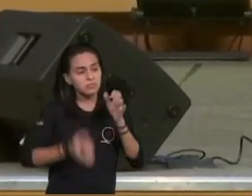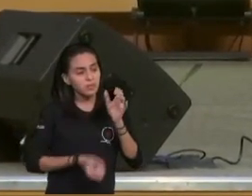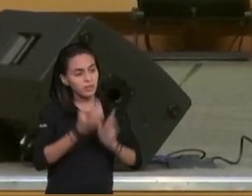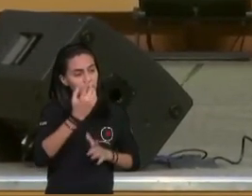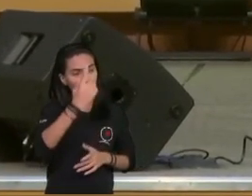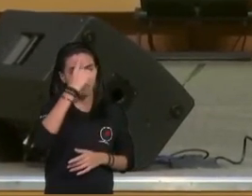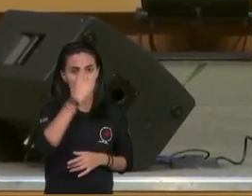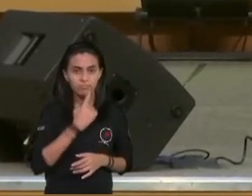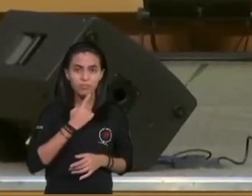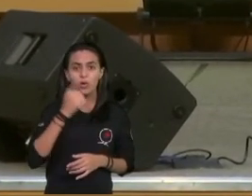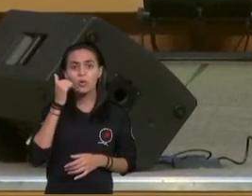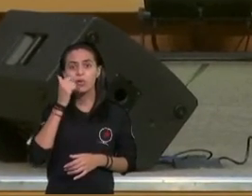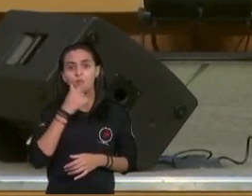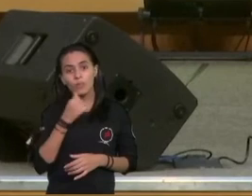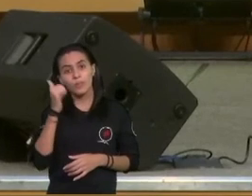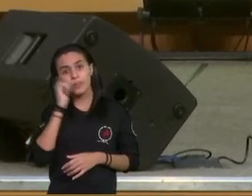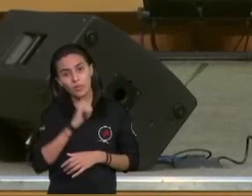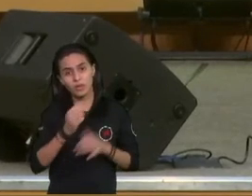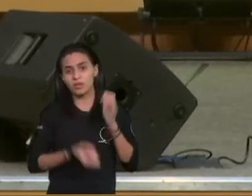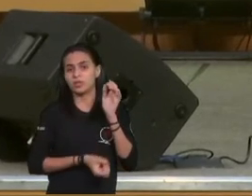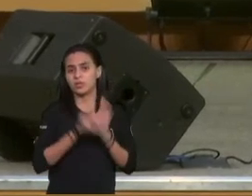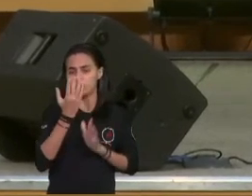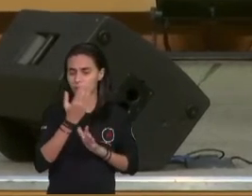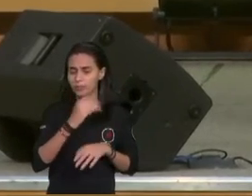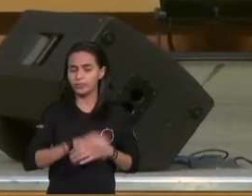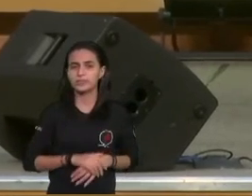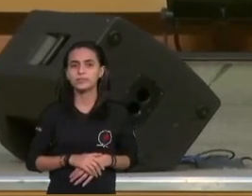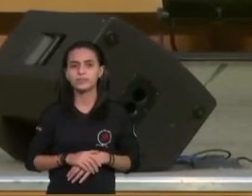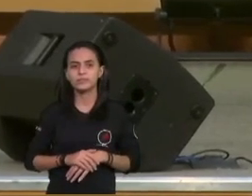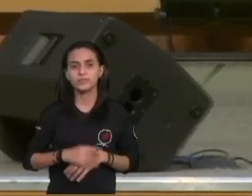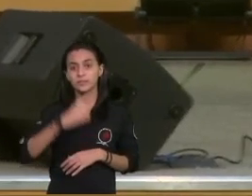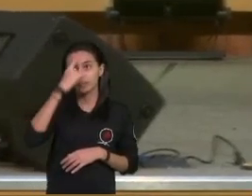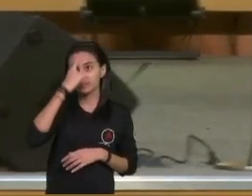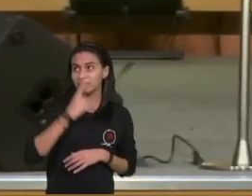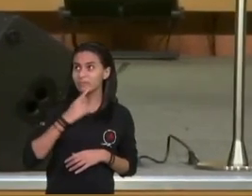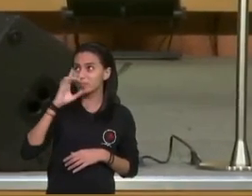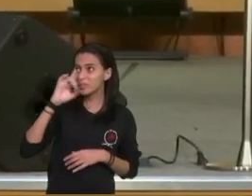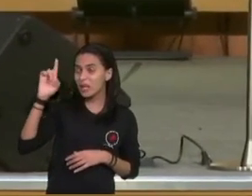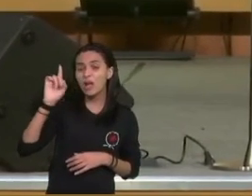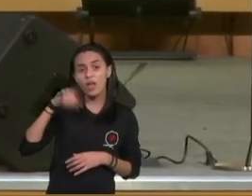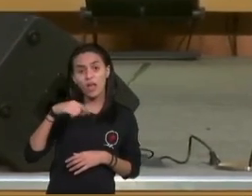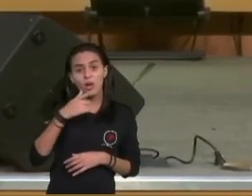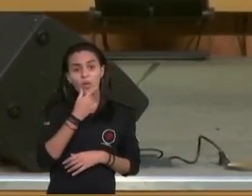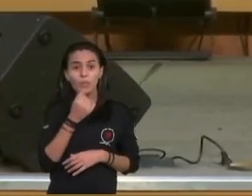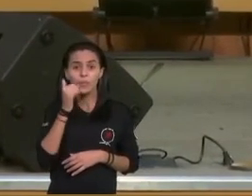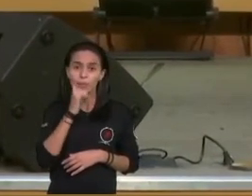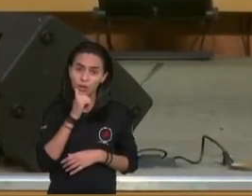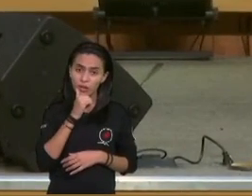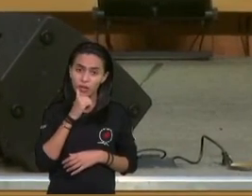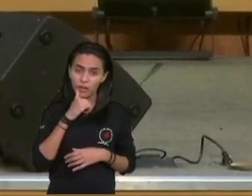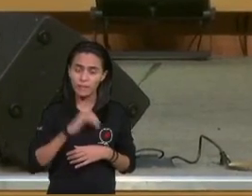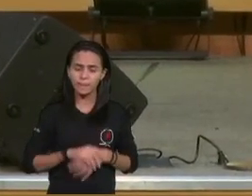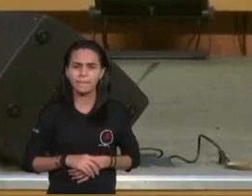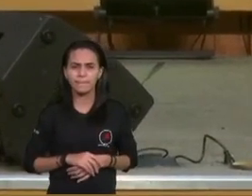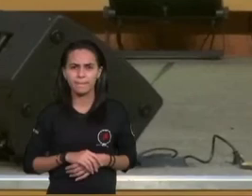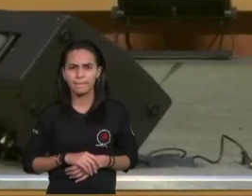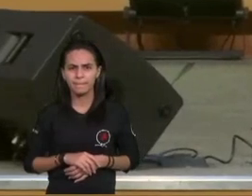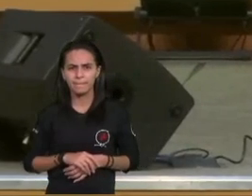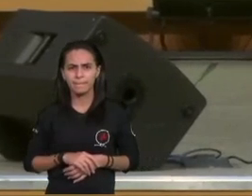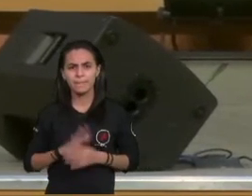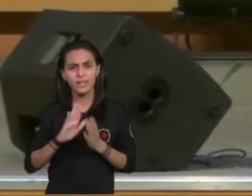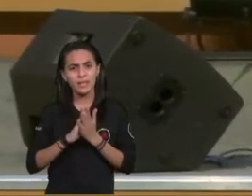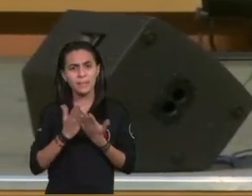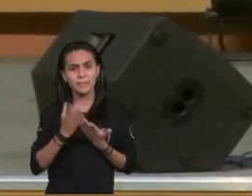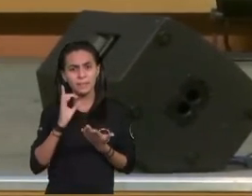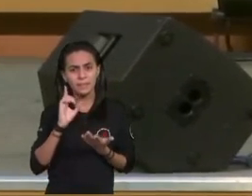macho e fêmea os criou a imagem de Deus compreende o macho EA fêmea tento é que na